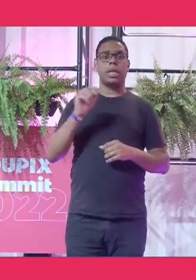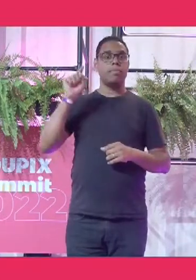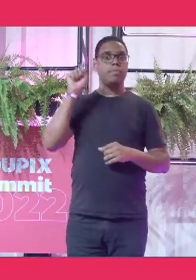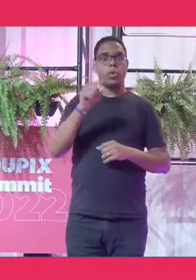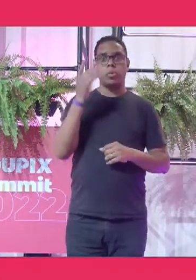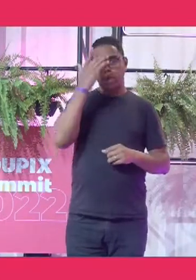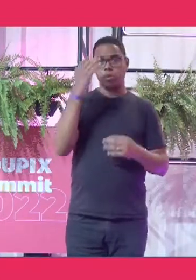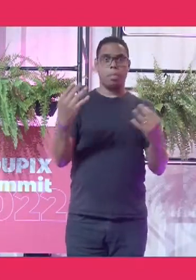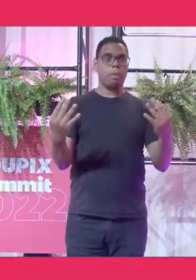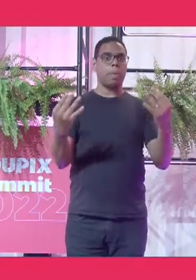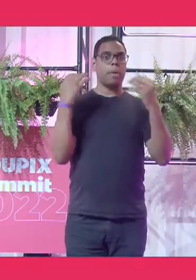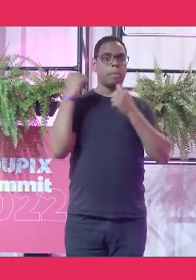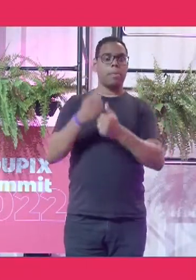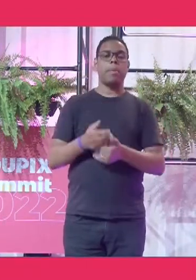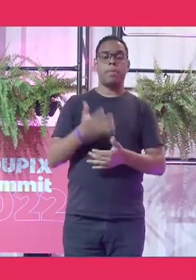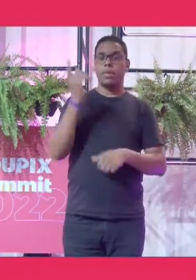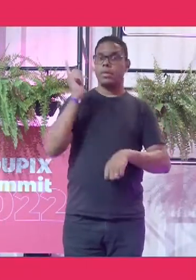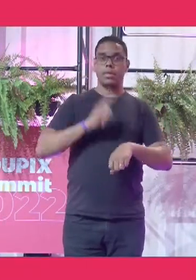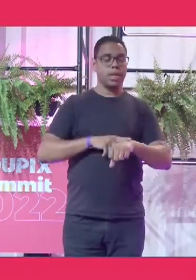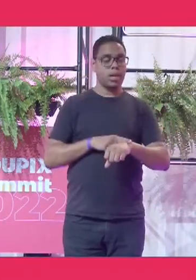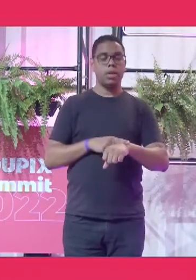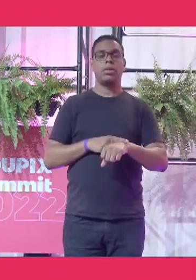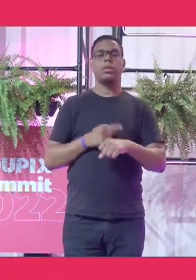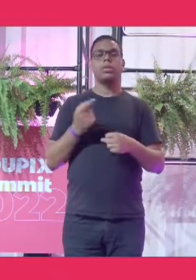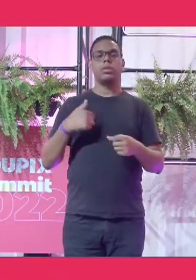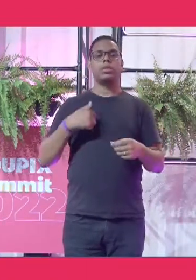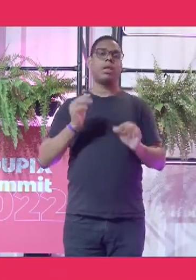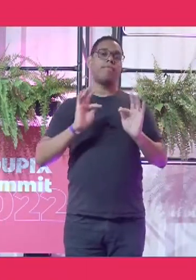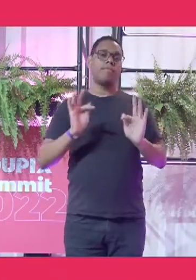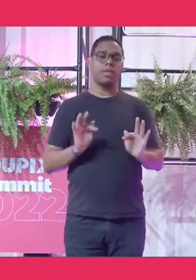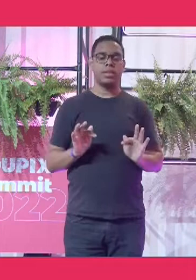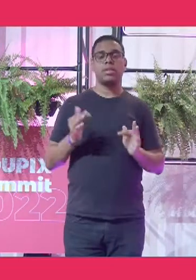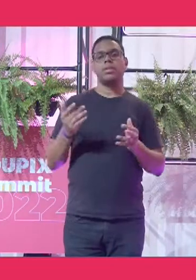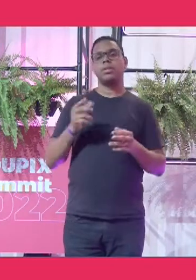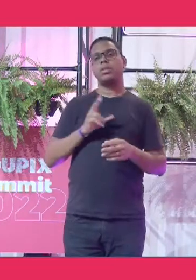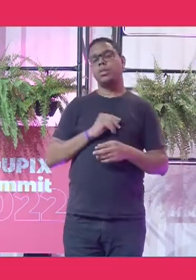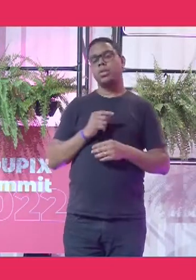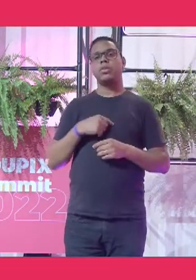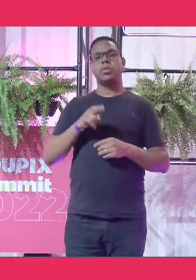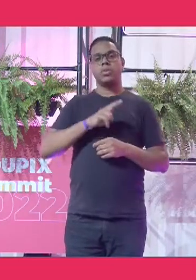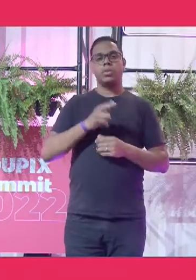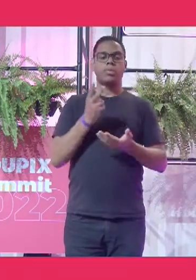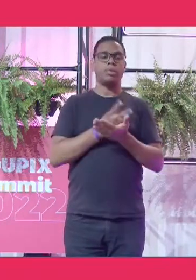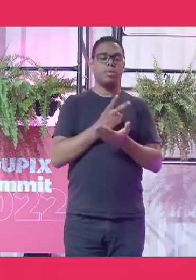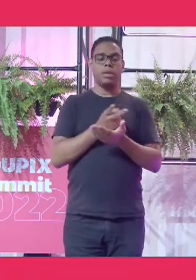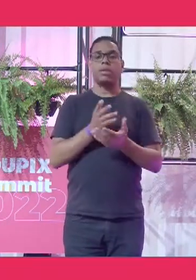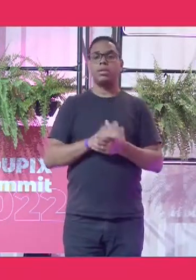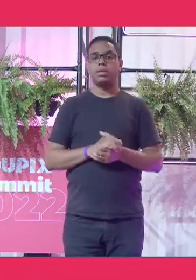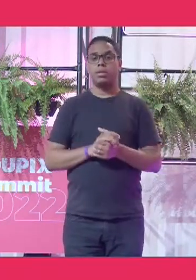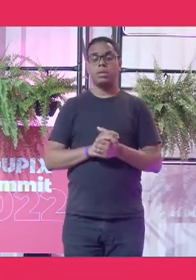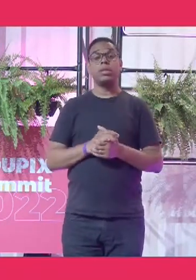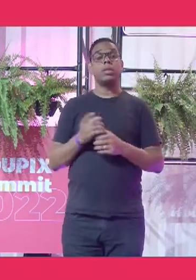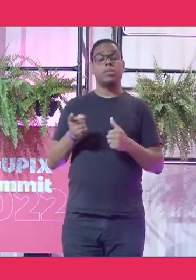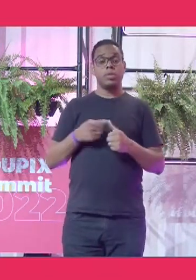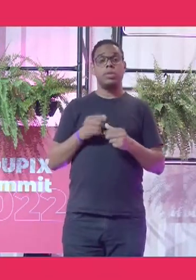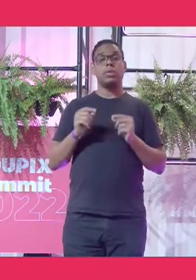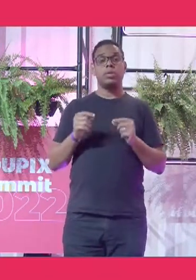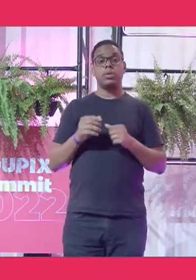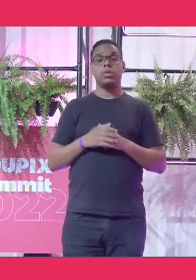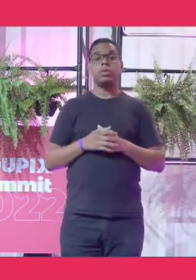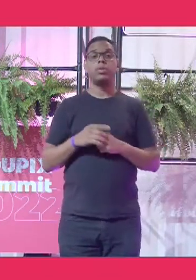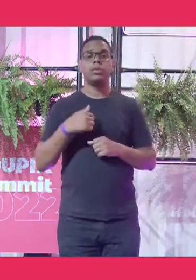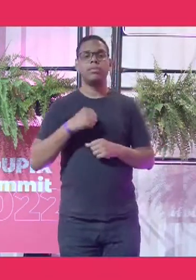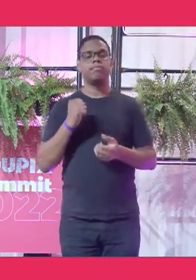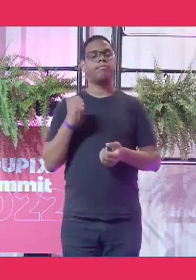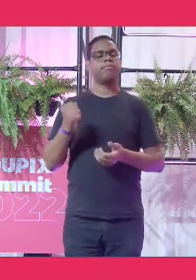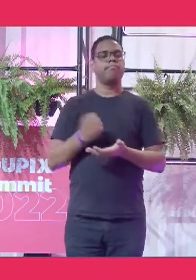vendo. Na hora, eu poderia ficar, ai, que felicidade, nossa, vou usar isso sempre em publi, não. O meu primeiro movimento é que...